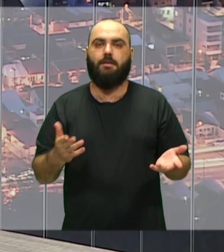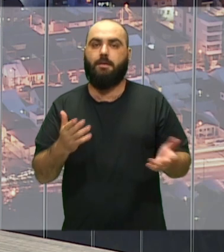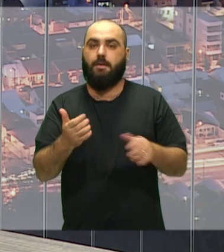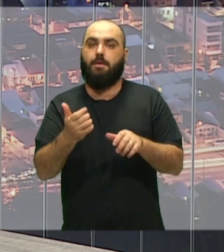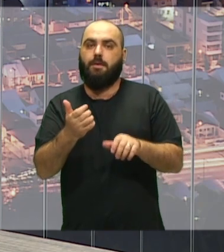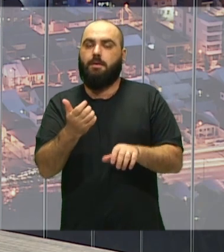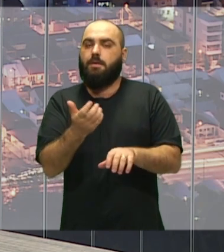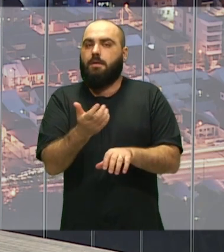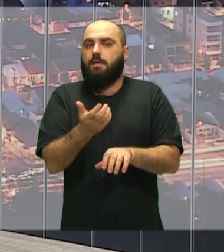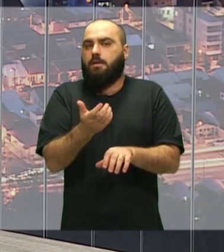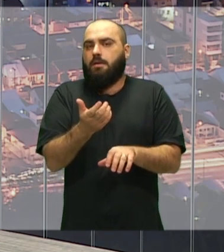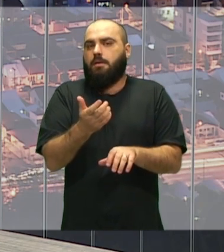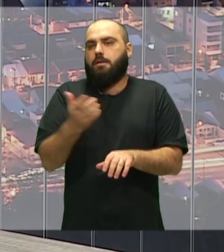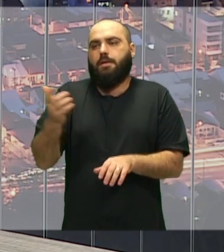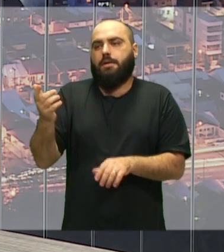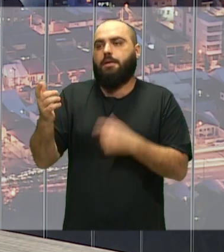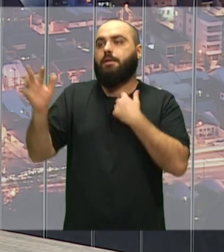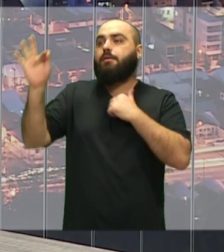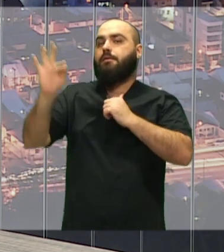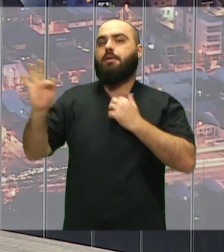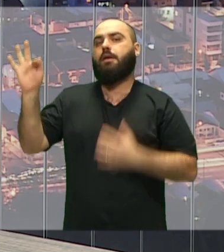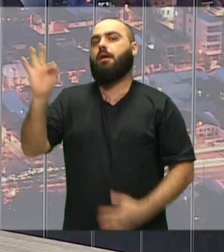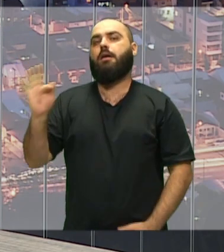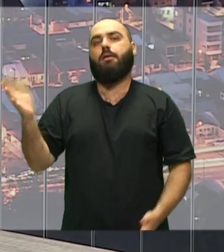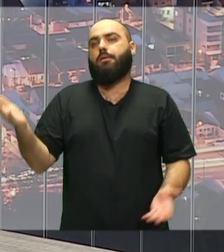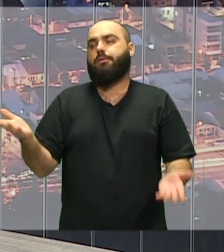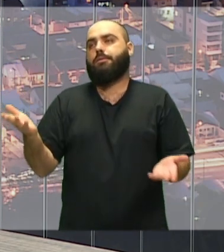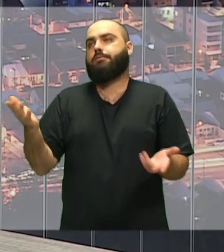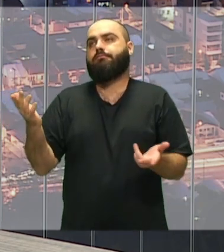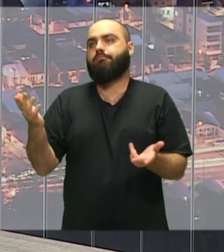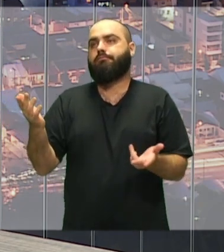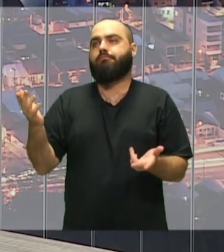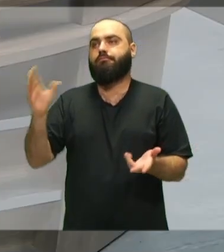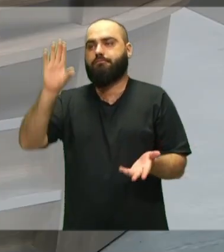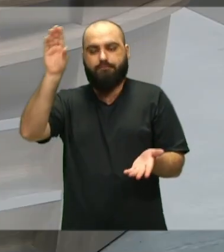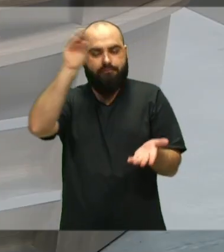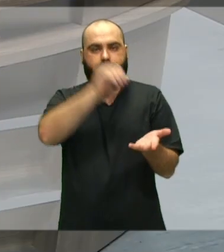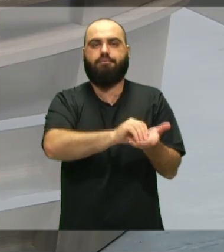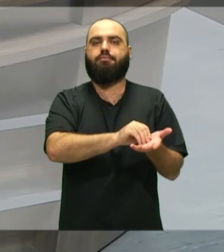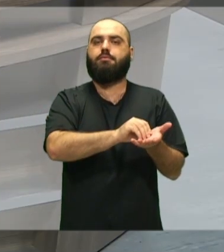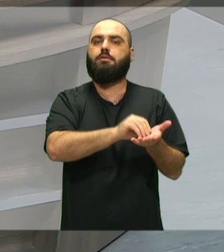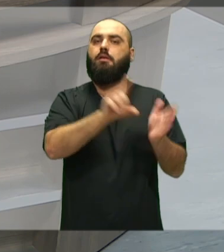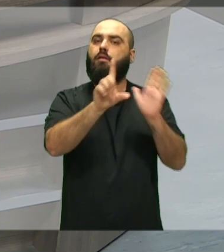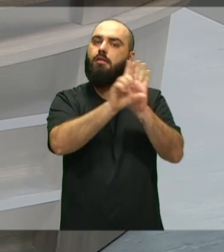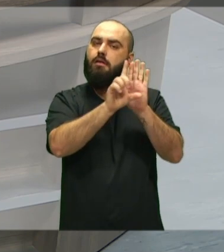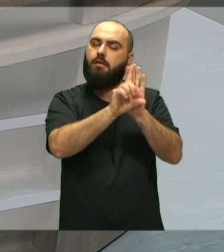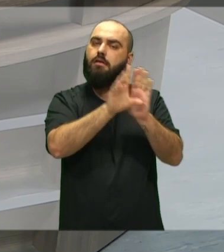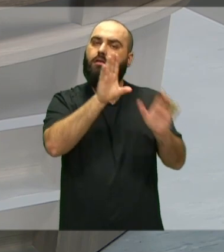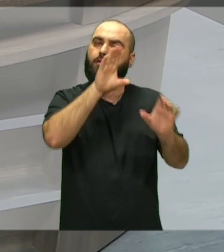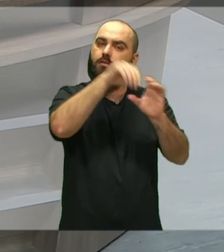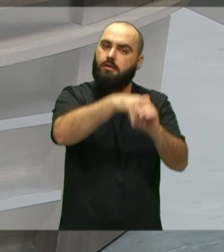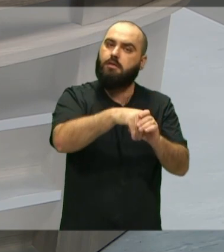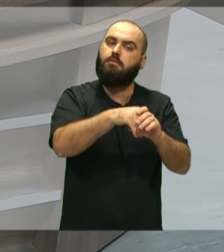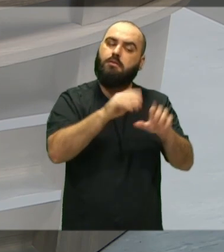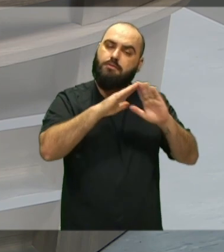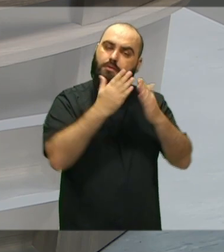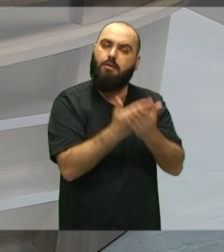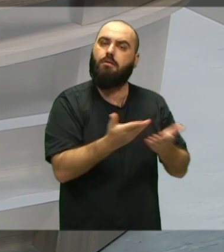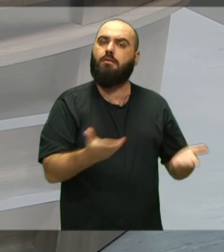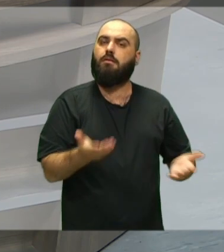legisladores em nível federal, por exemplo, que colocassem isso na legislação. Por que não colocar dentro das bases da